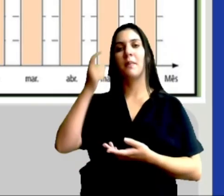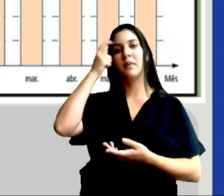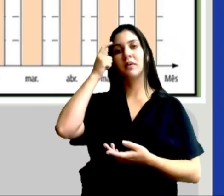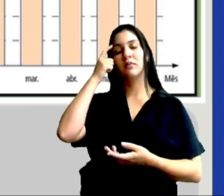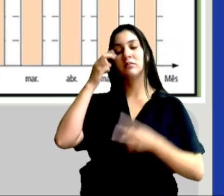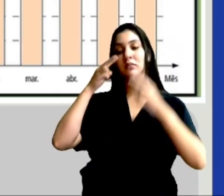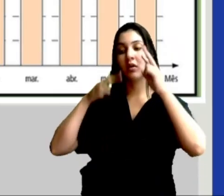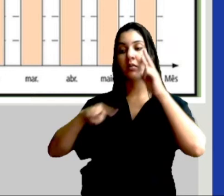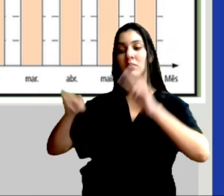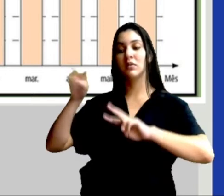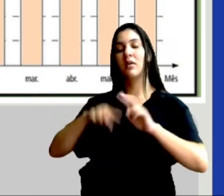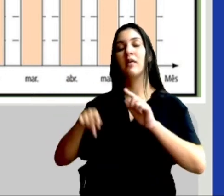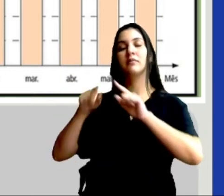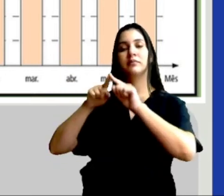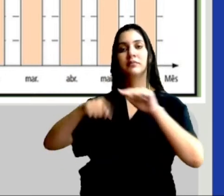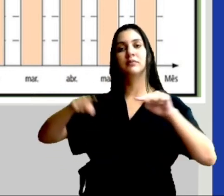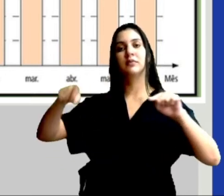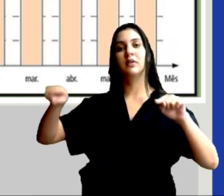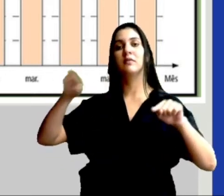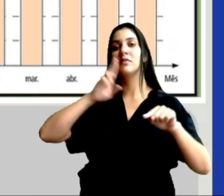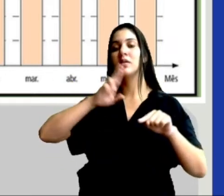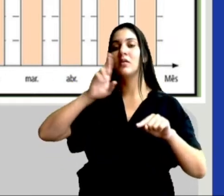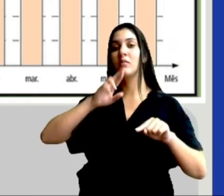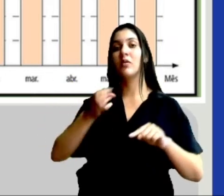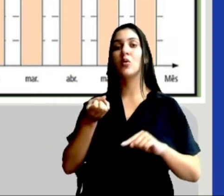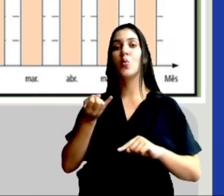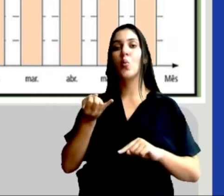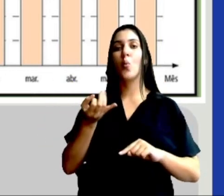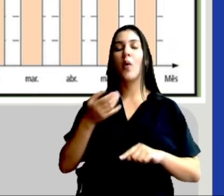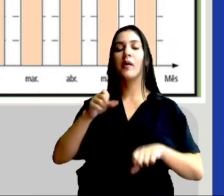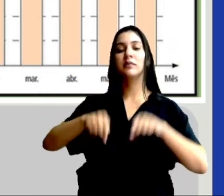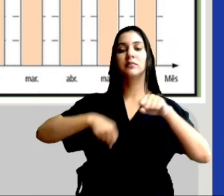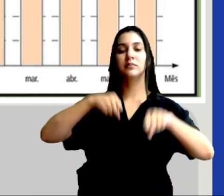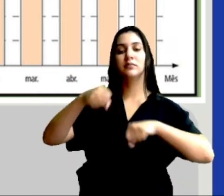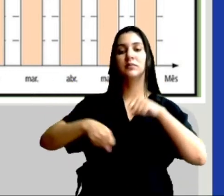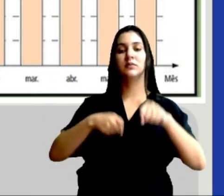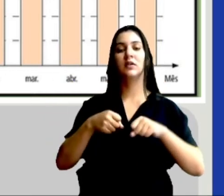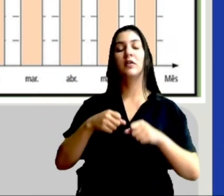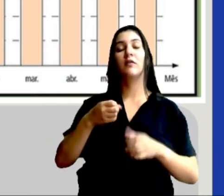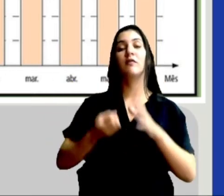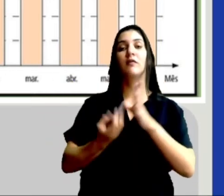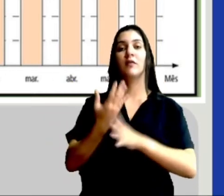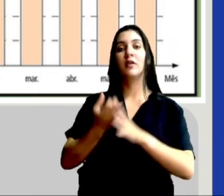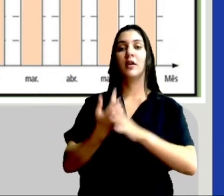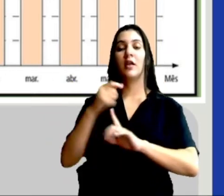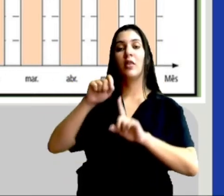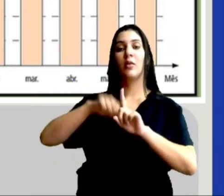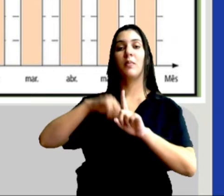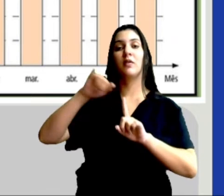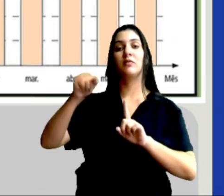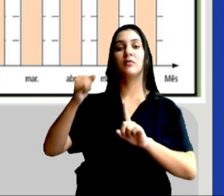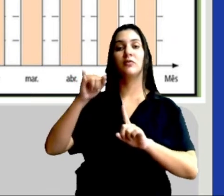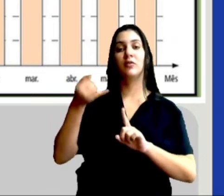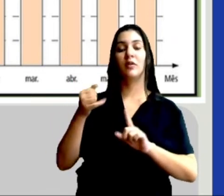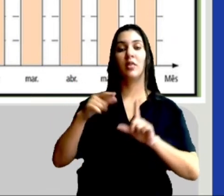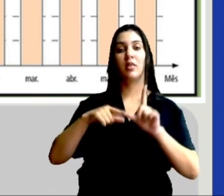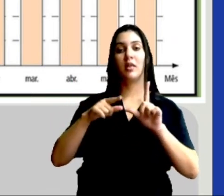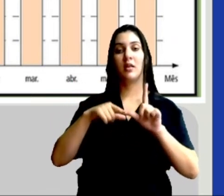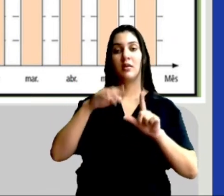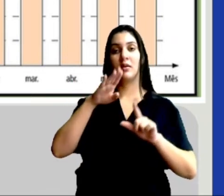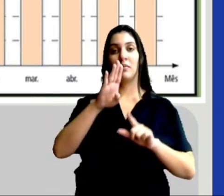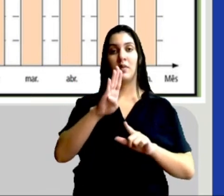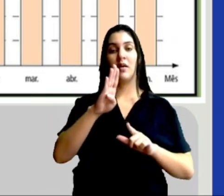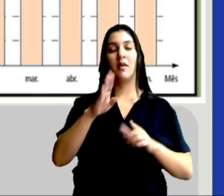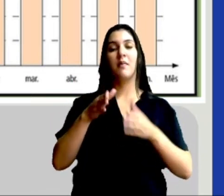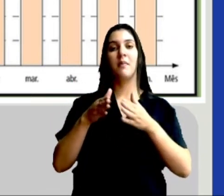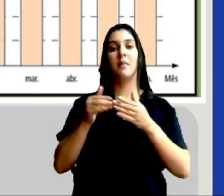pensando. Observe o gráfico ao lado e responda. Quantas bicicletas foram produzidas em janeiro? Na letra B,